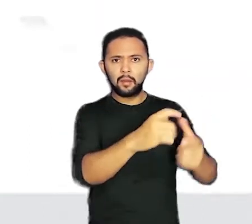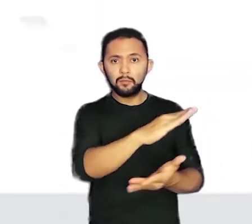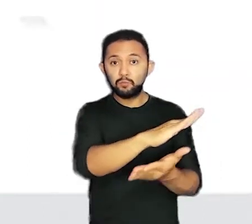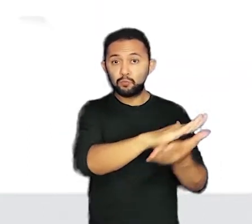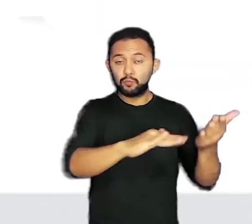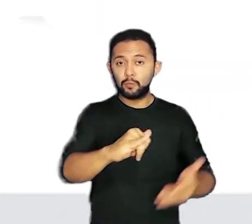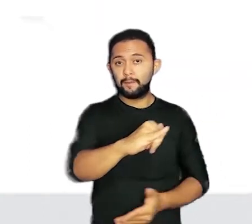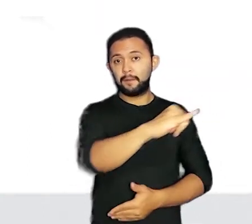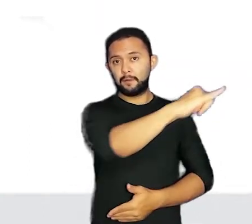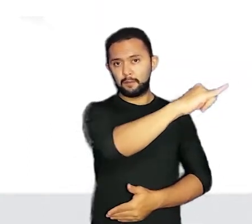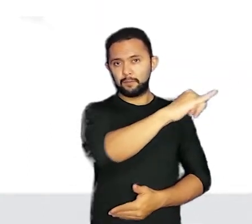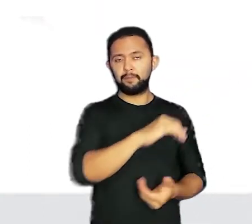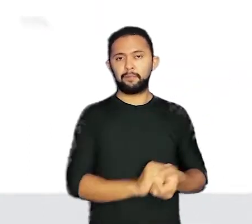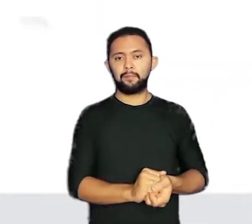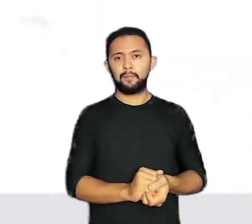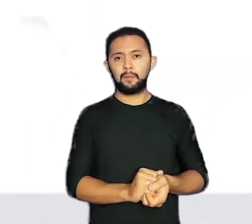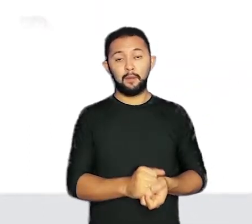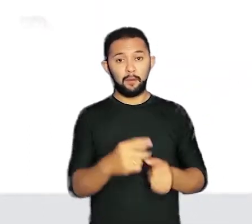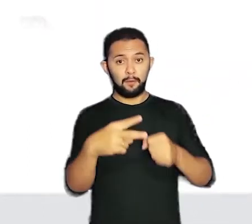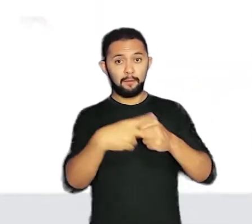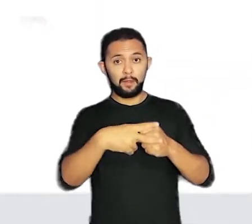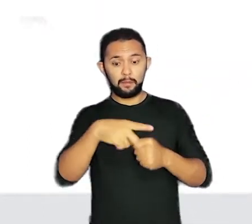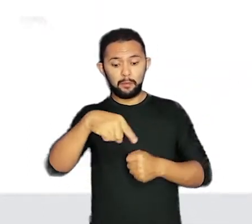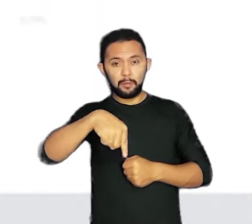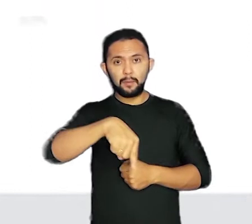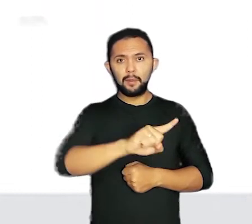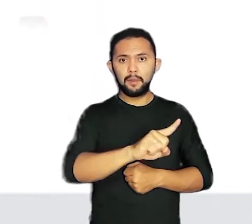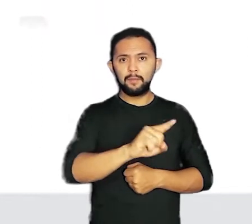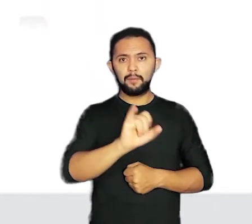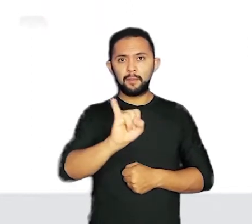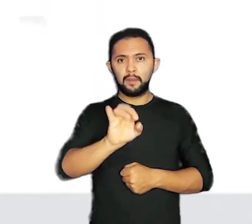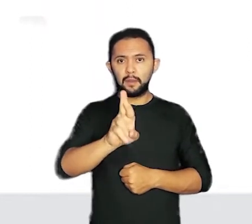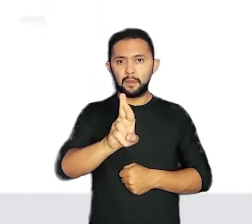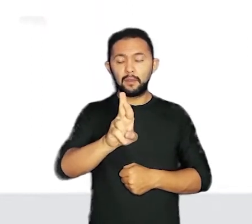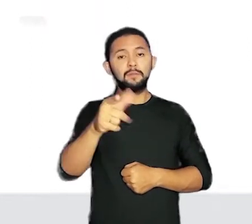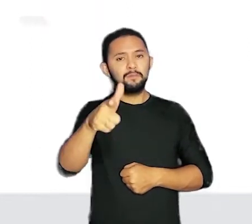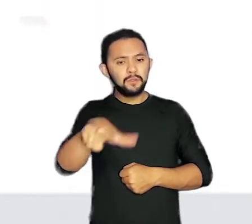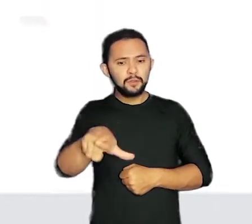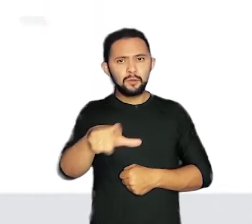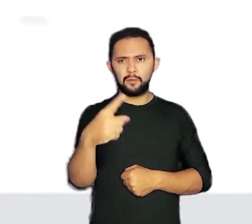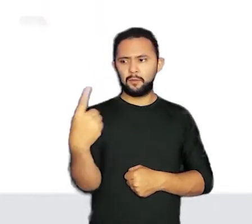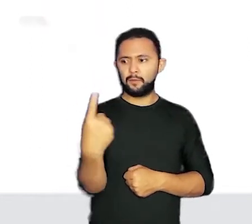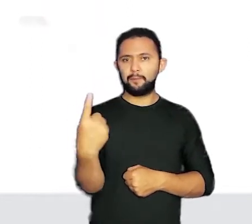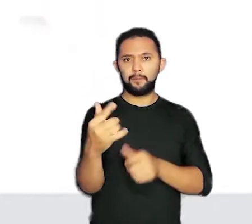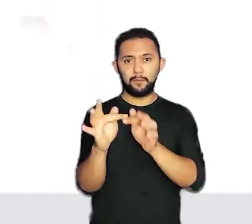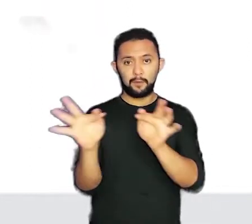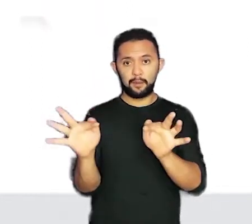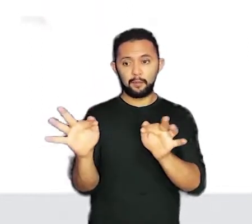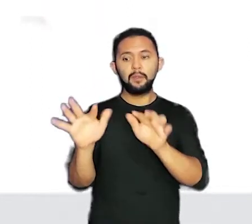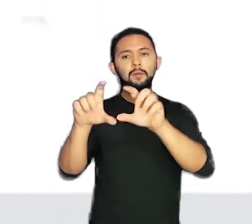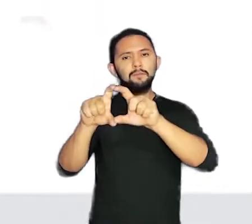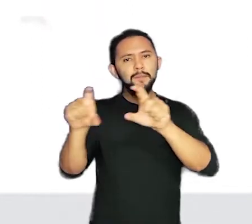ir, tá? Tenho o verbo ir. Só tenho um verbo, novamente eu vou ter somente uma oração,